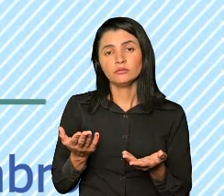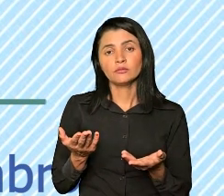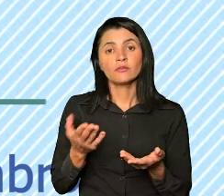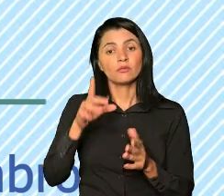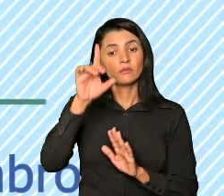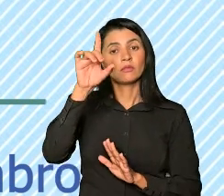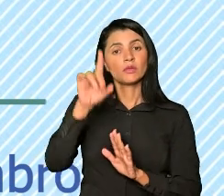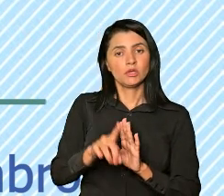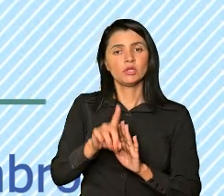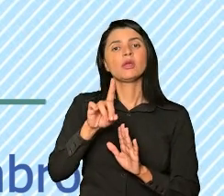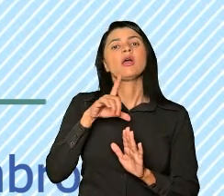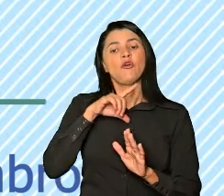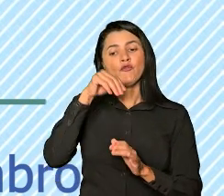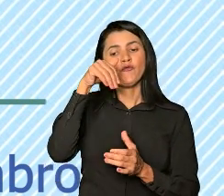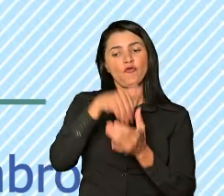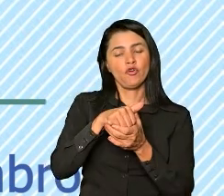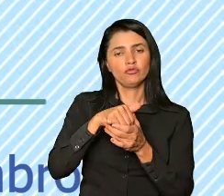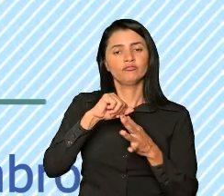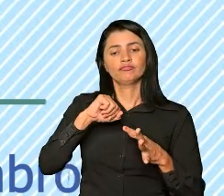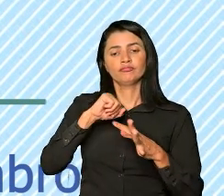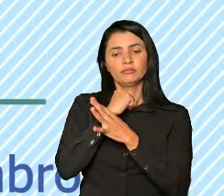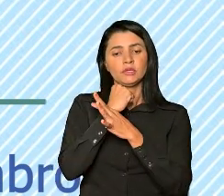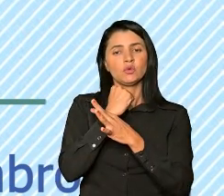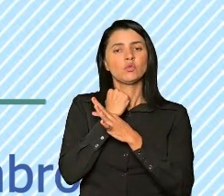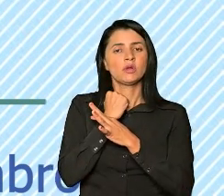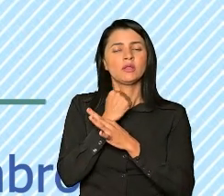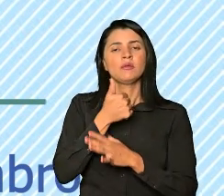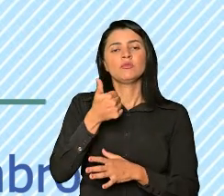o direito ao voto apenas assegurado em